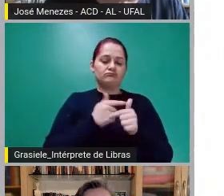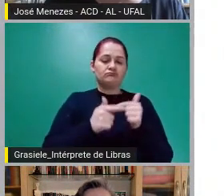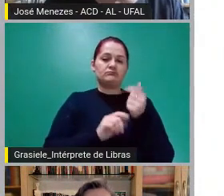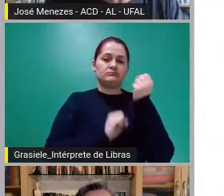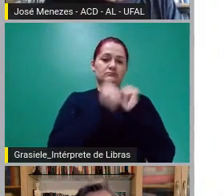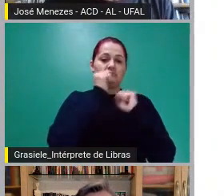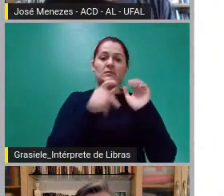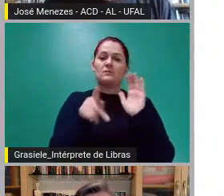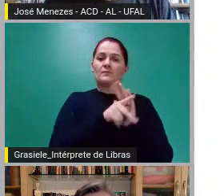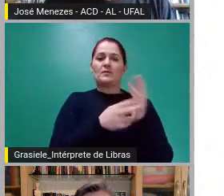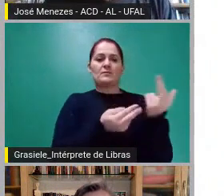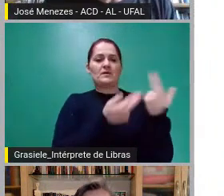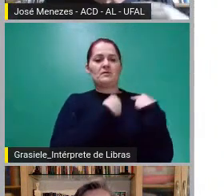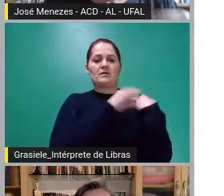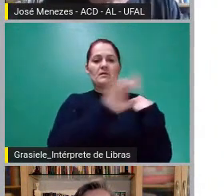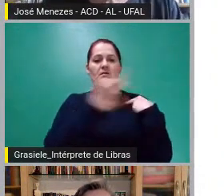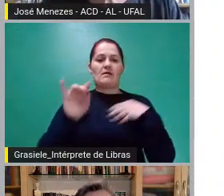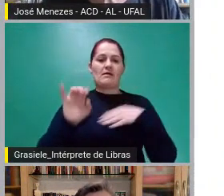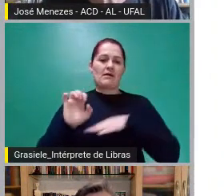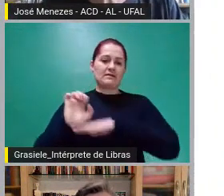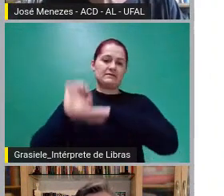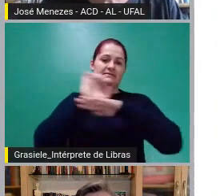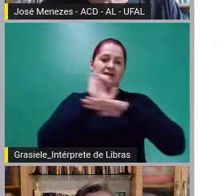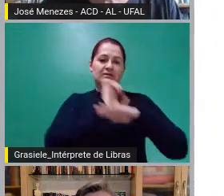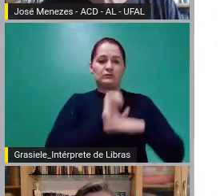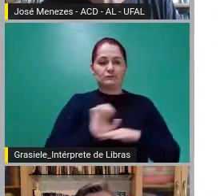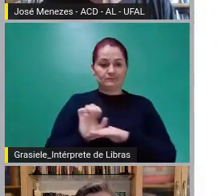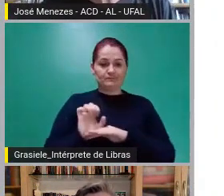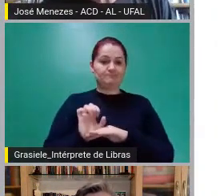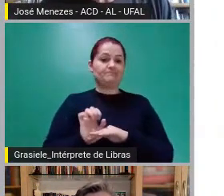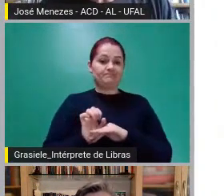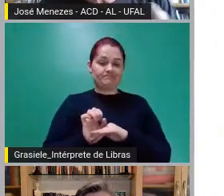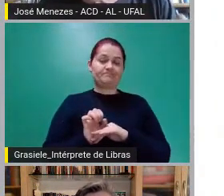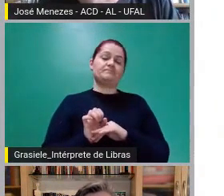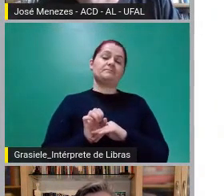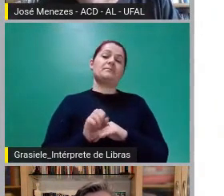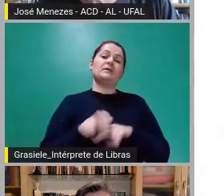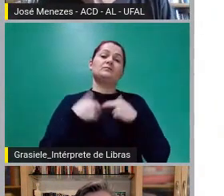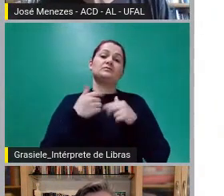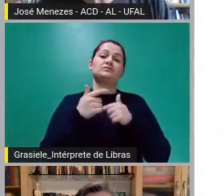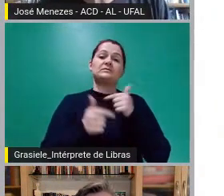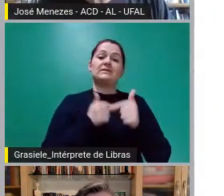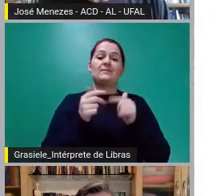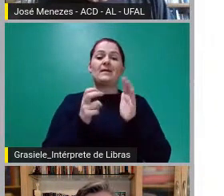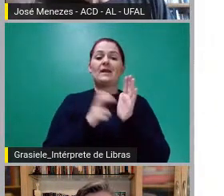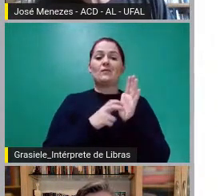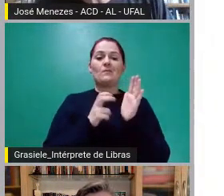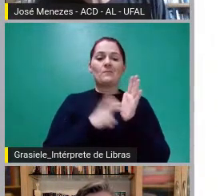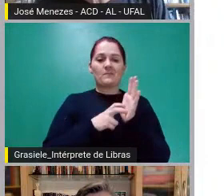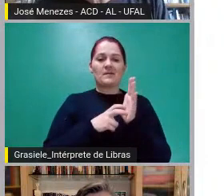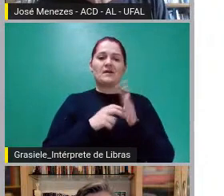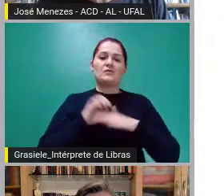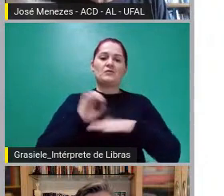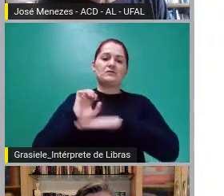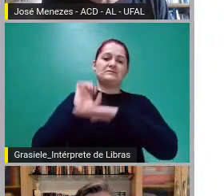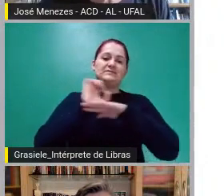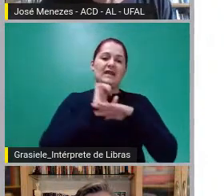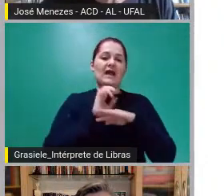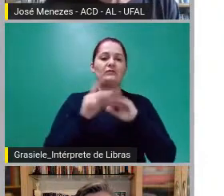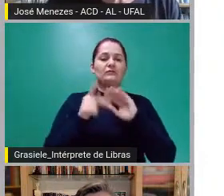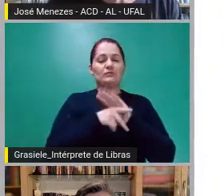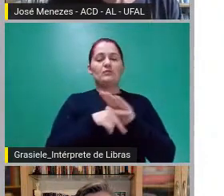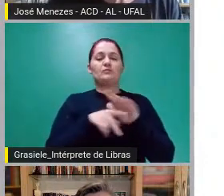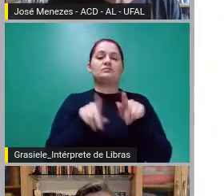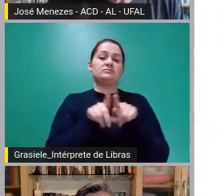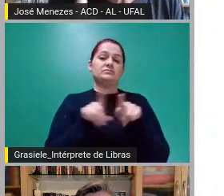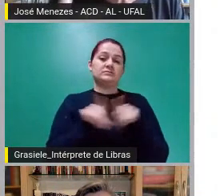do Estado, amplificando a atuação dos bancos estatais, das empresas estatais, para dar sustentação ao